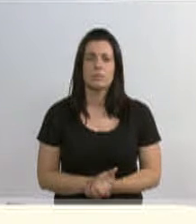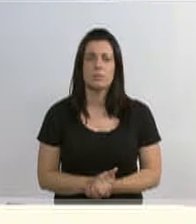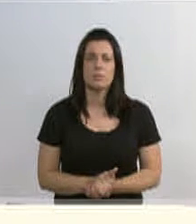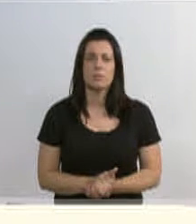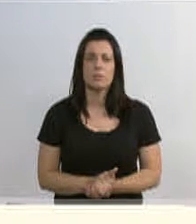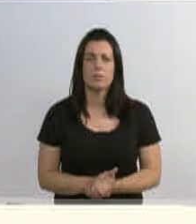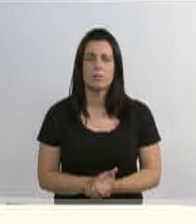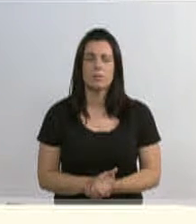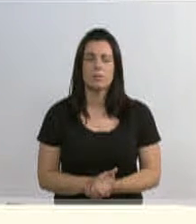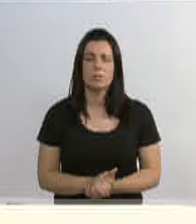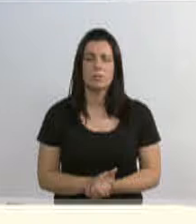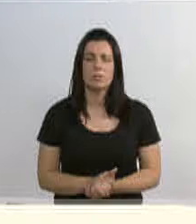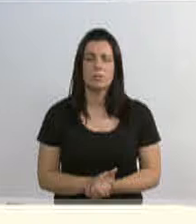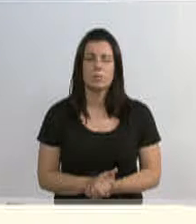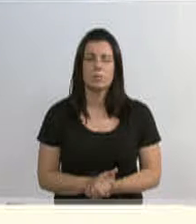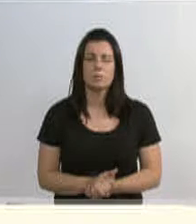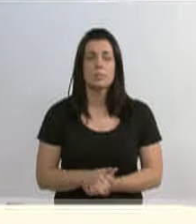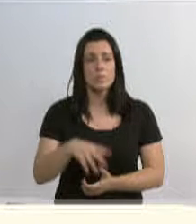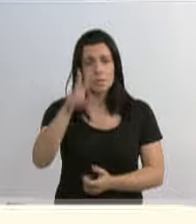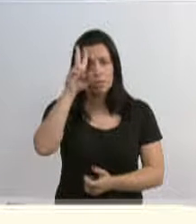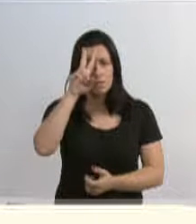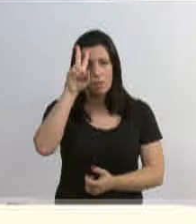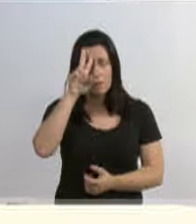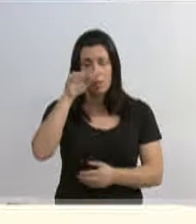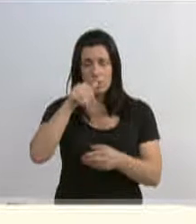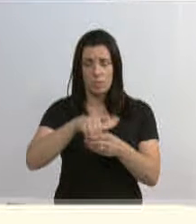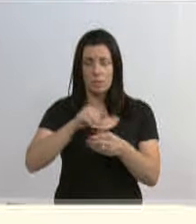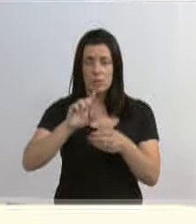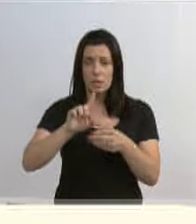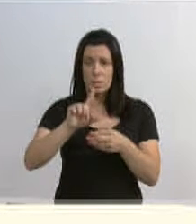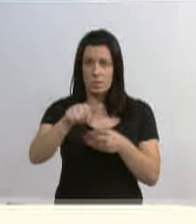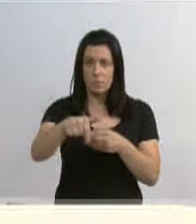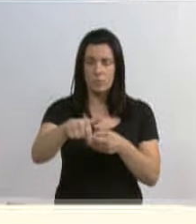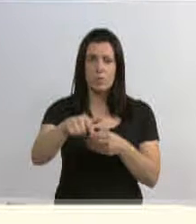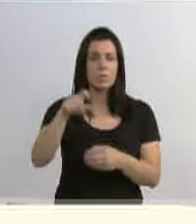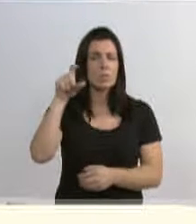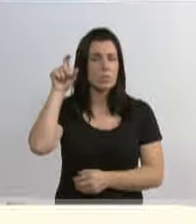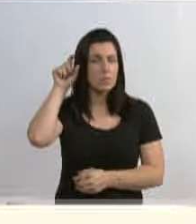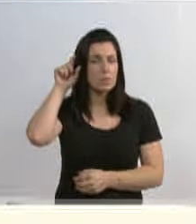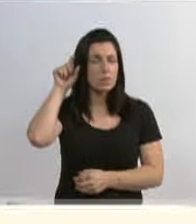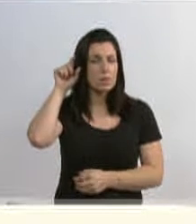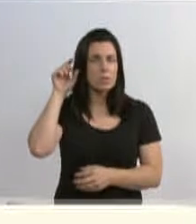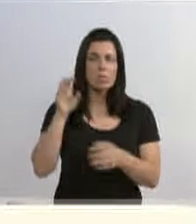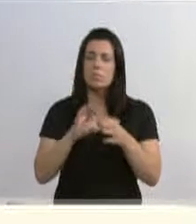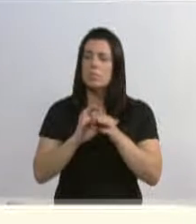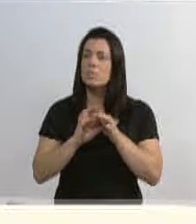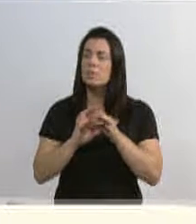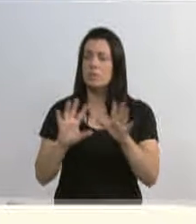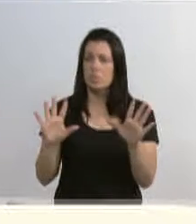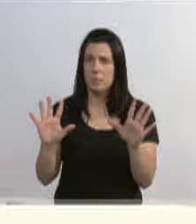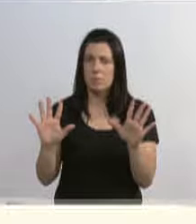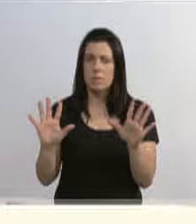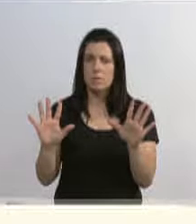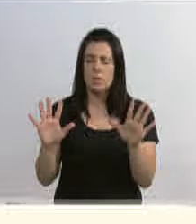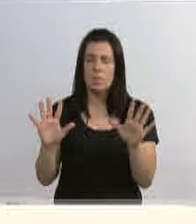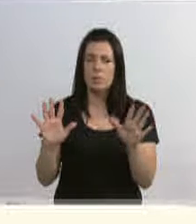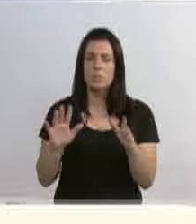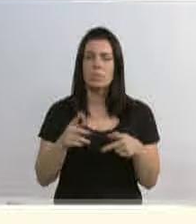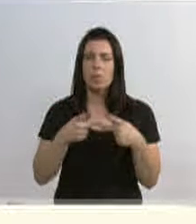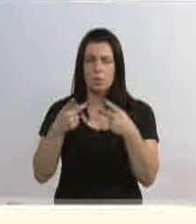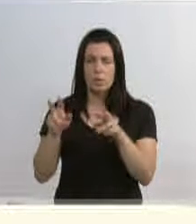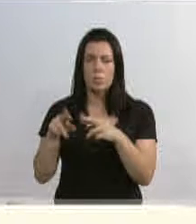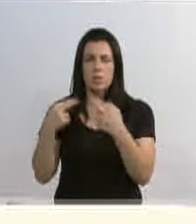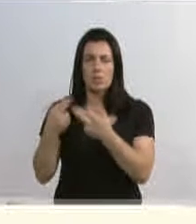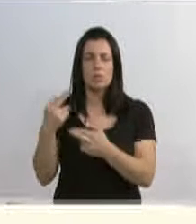Okay. Lembrando que após esta votação, o vereador Mantal está dispensado, inclusive foi convidado para uma